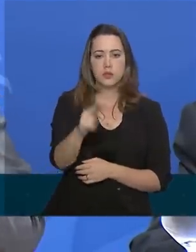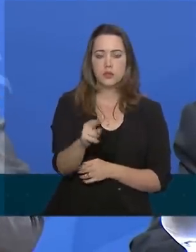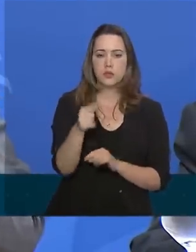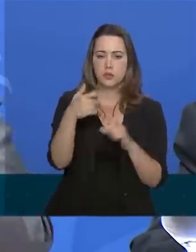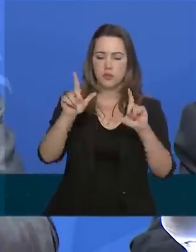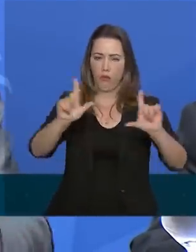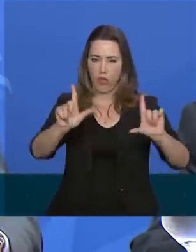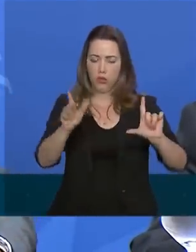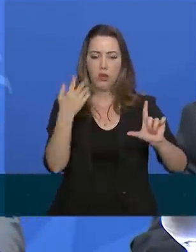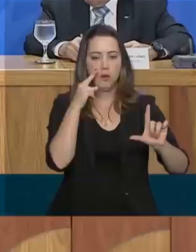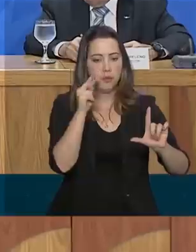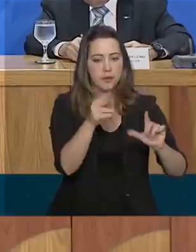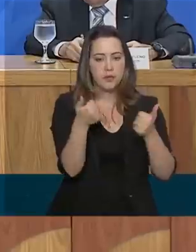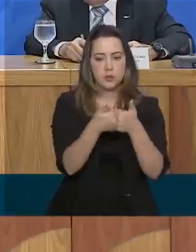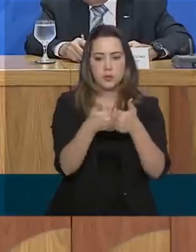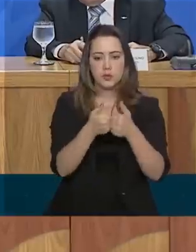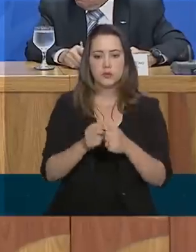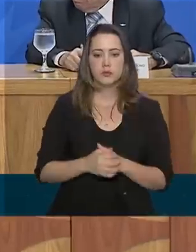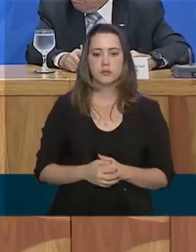acompanhar